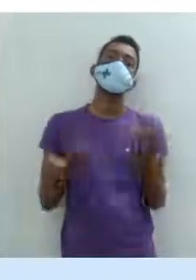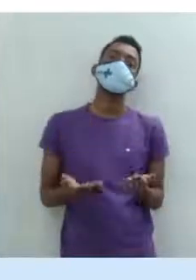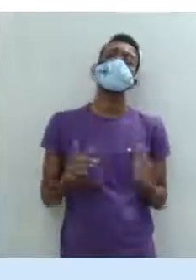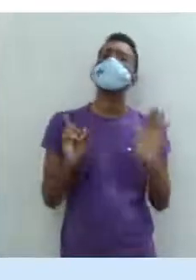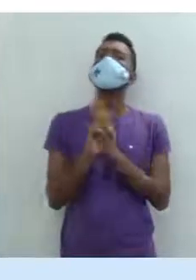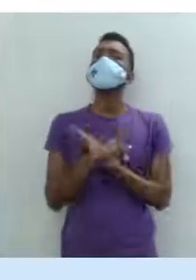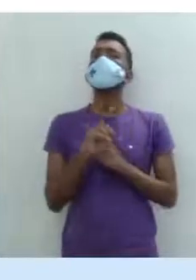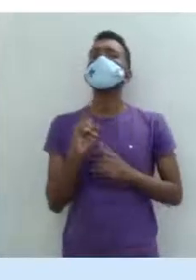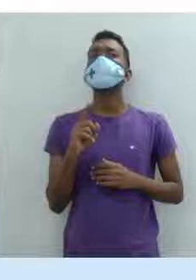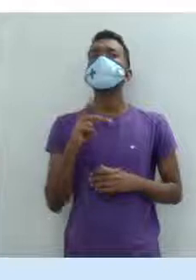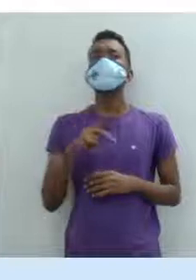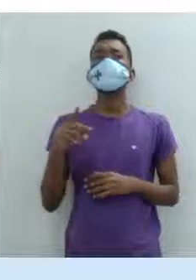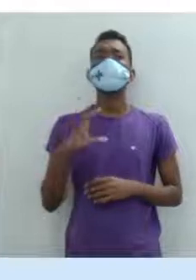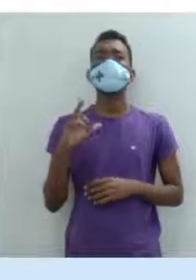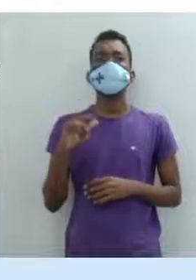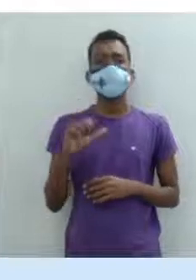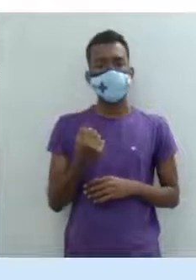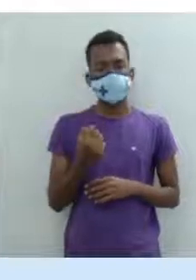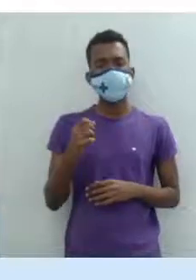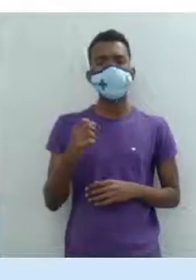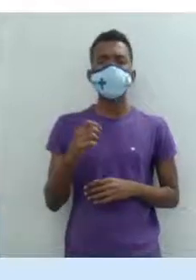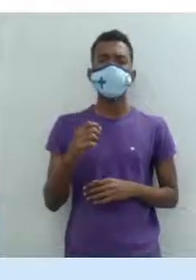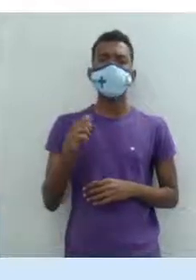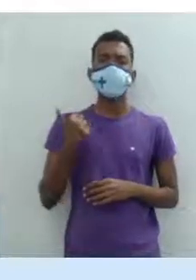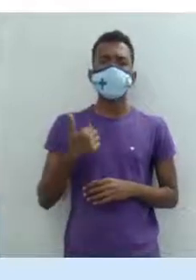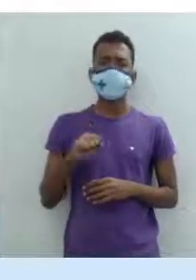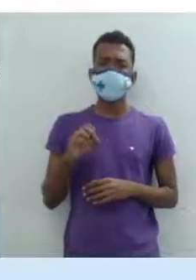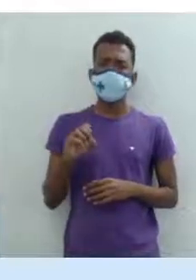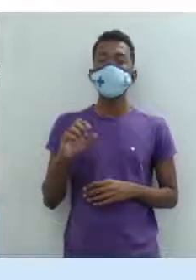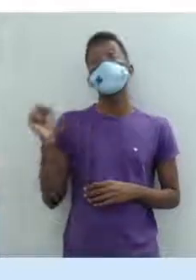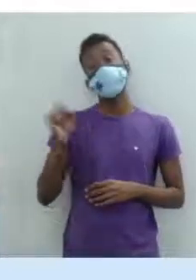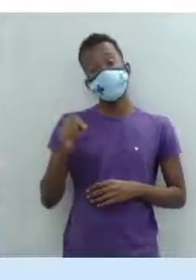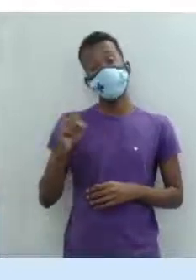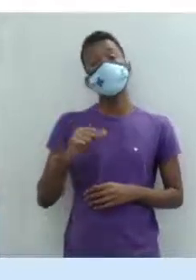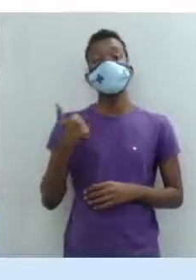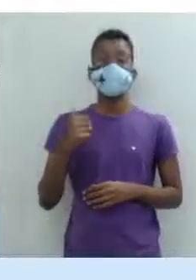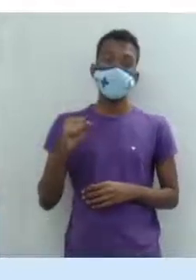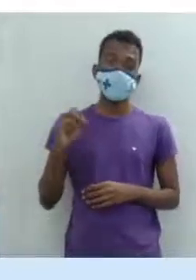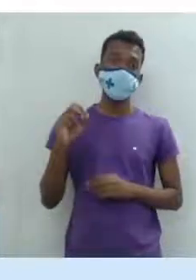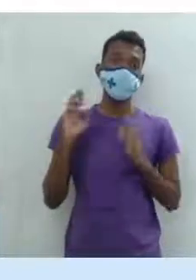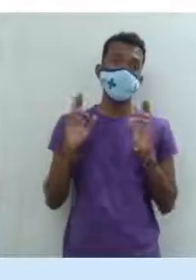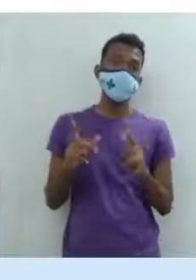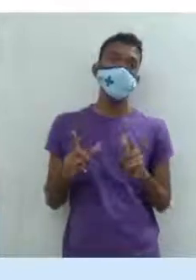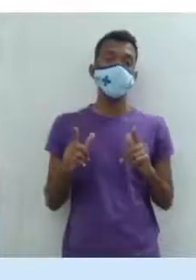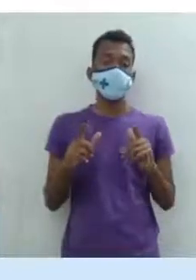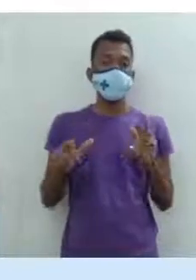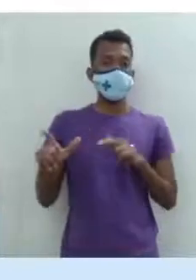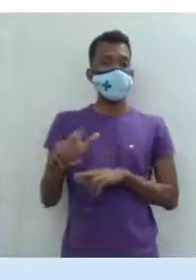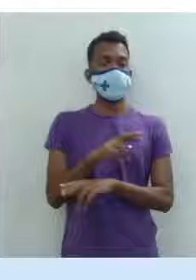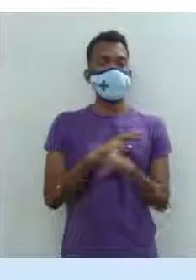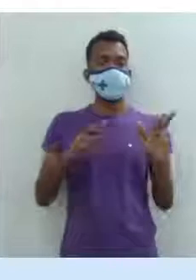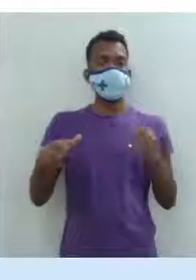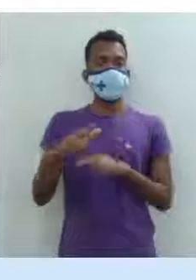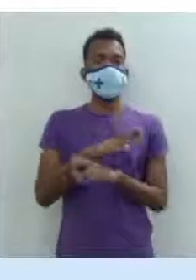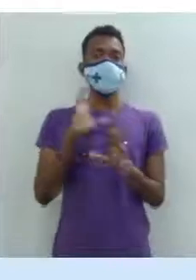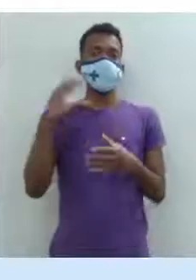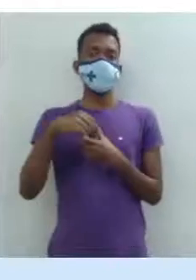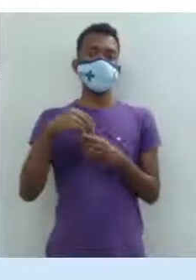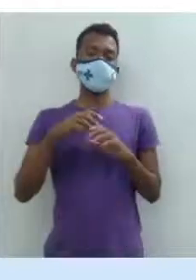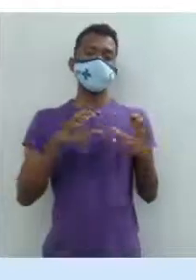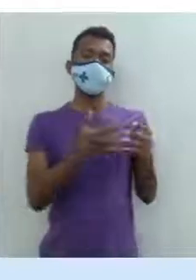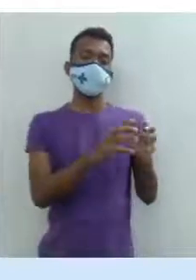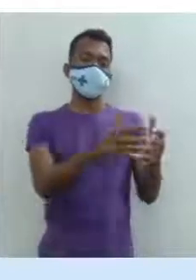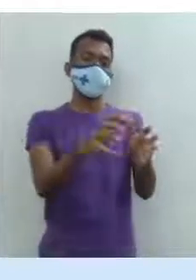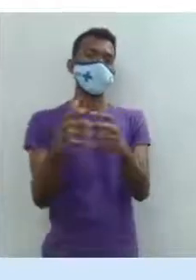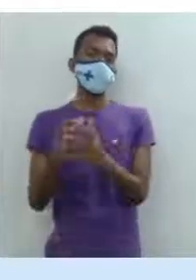Cláudio, 180, 180. Então, há uma diferença linguística muito grande entre esses povos,